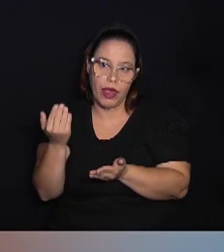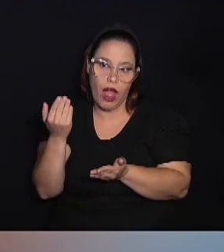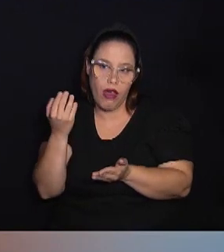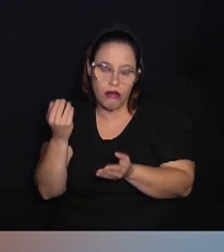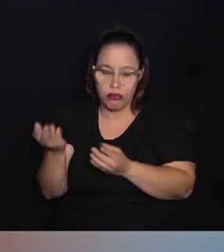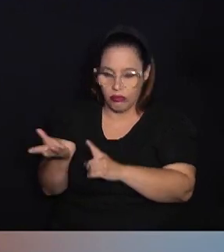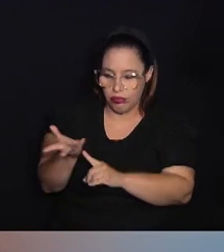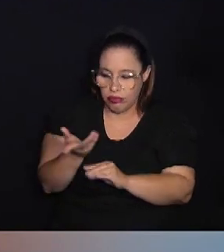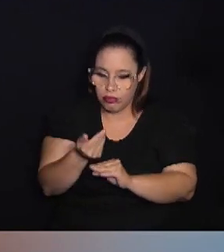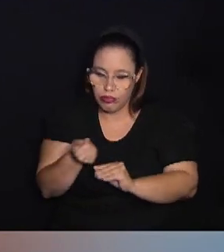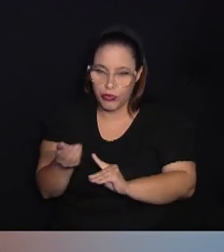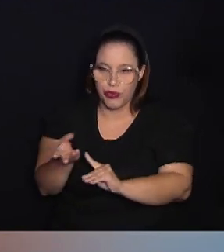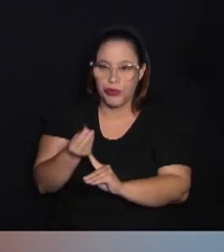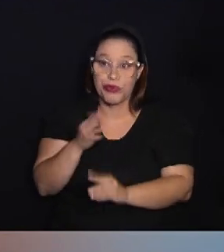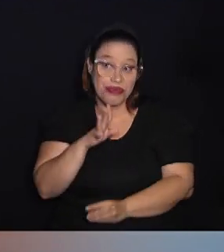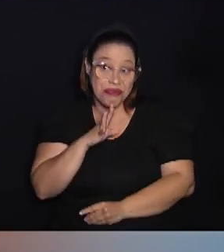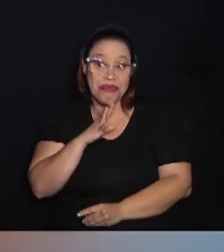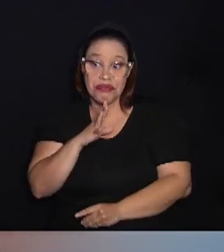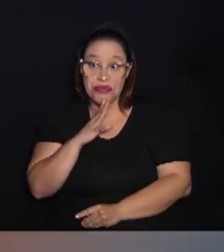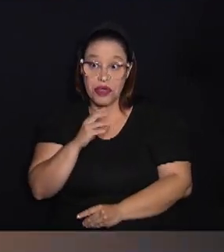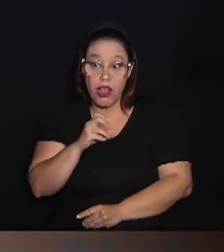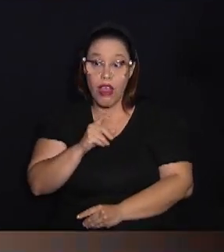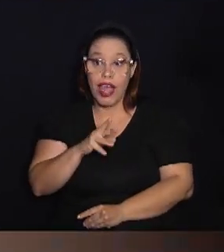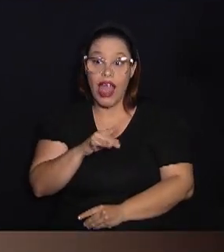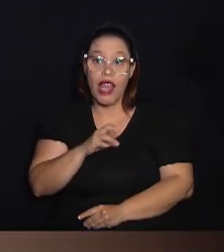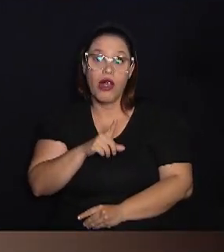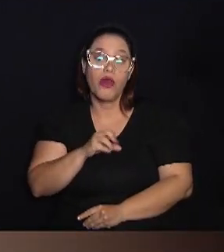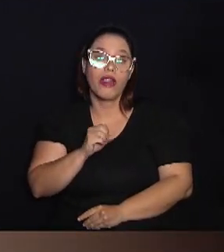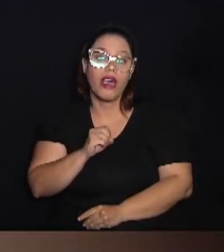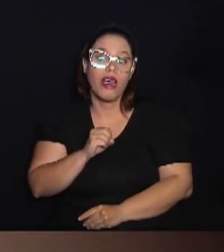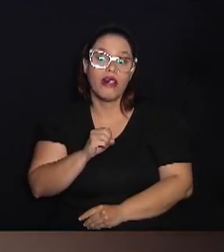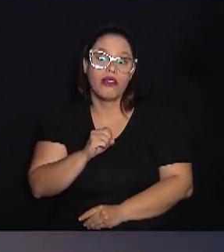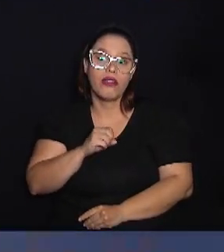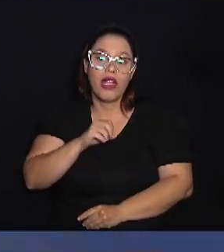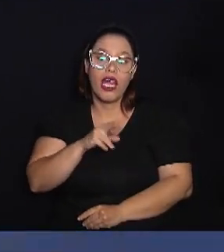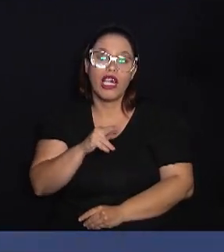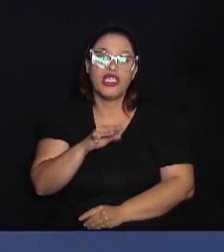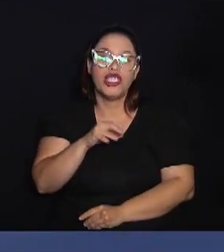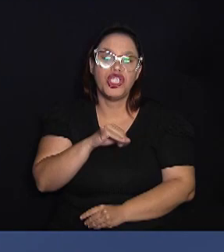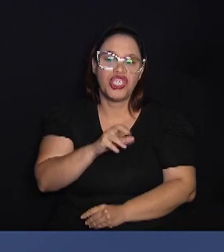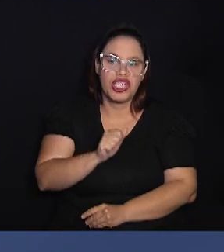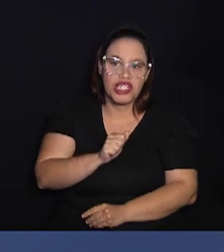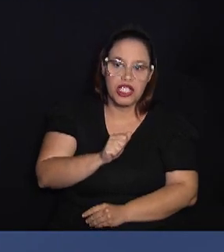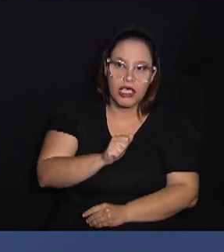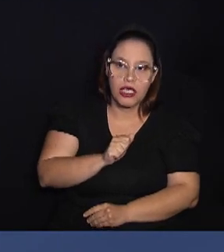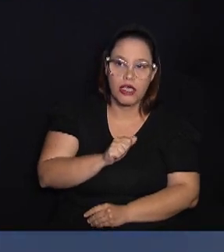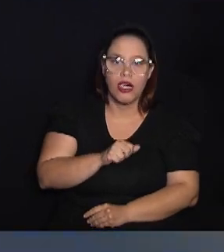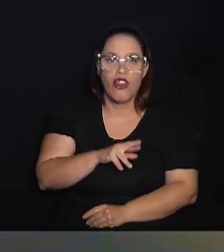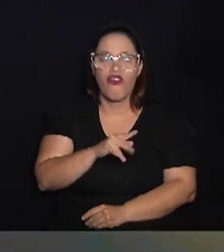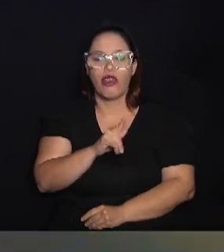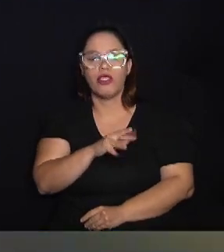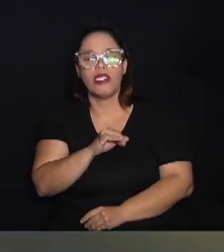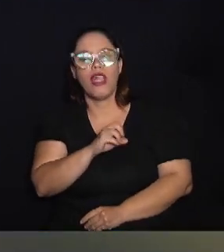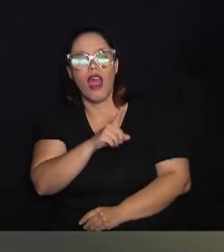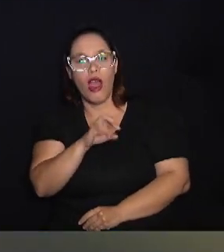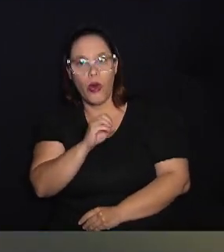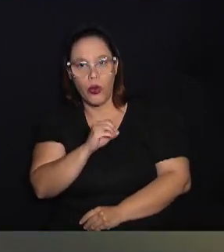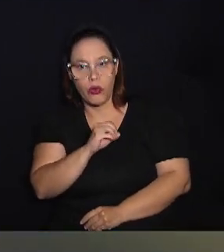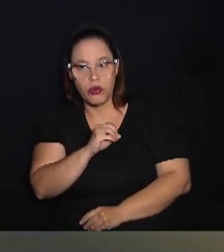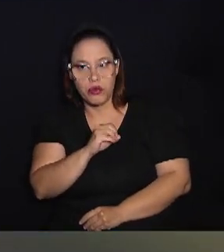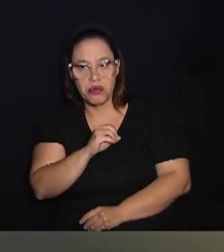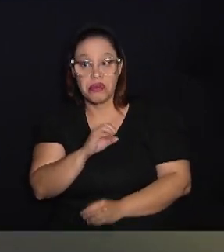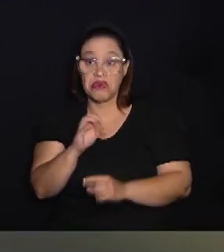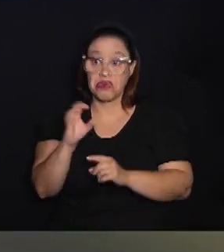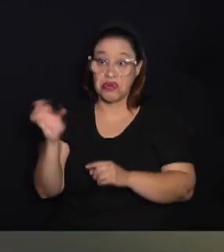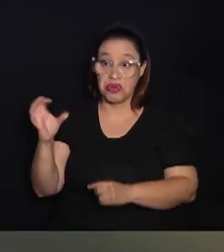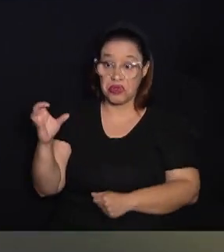artistas que são conhecidos, aí, como Carlos Ara, Regina Duarte, Faustão, personalidades aí da ciência,